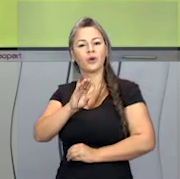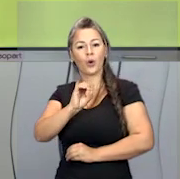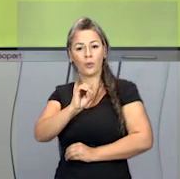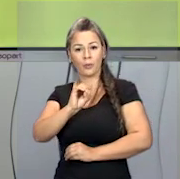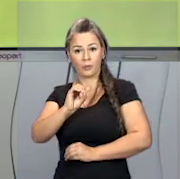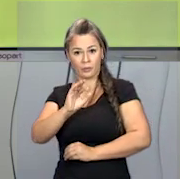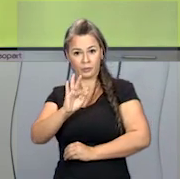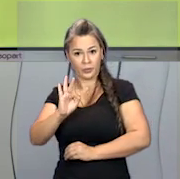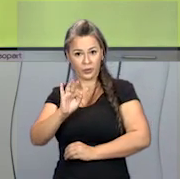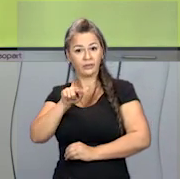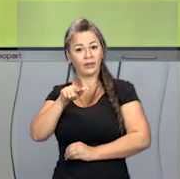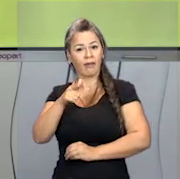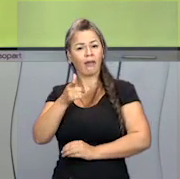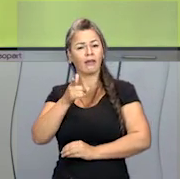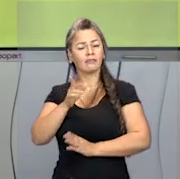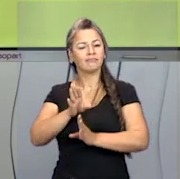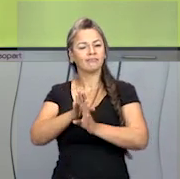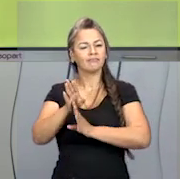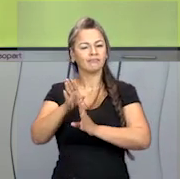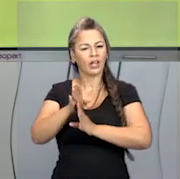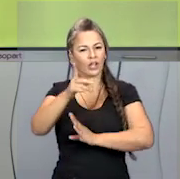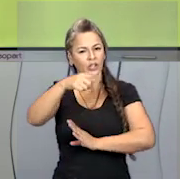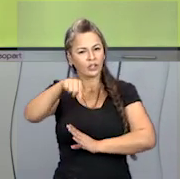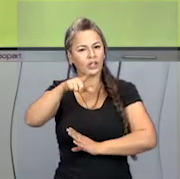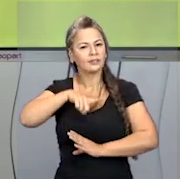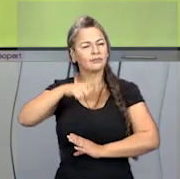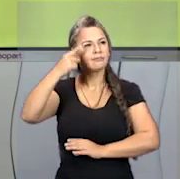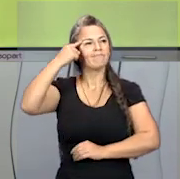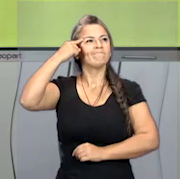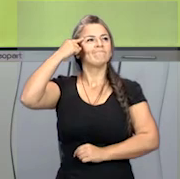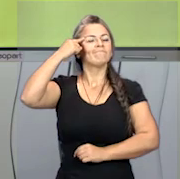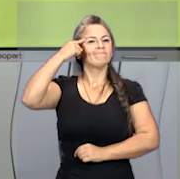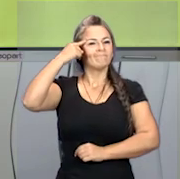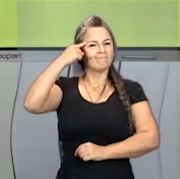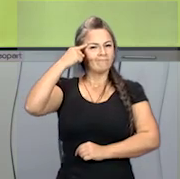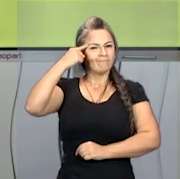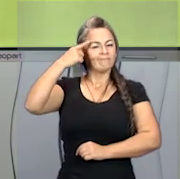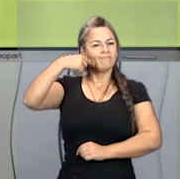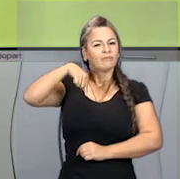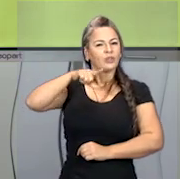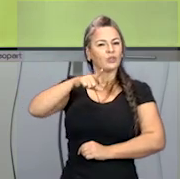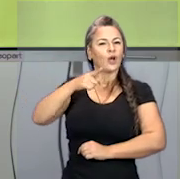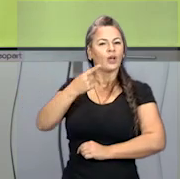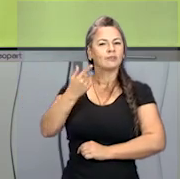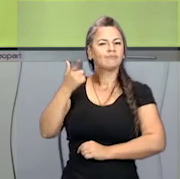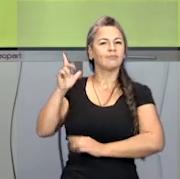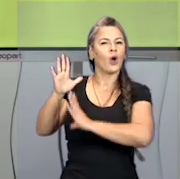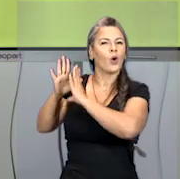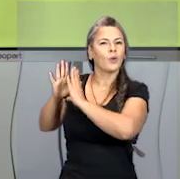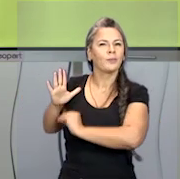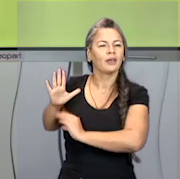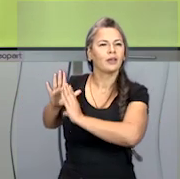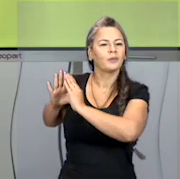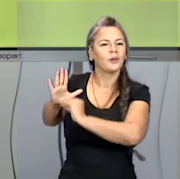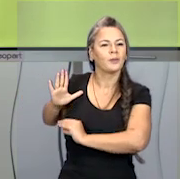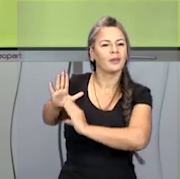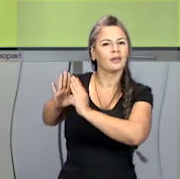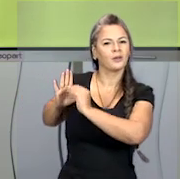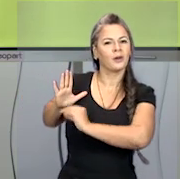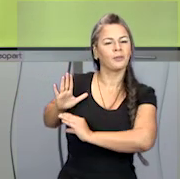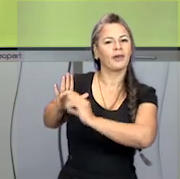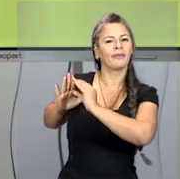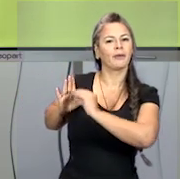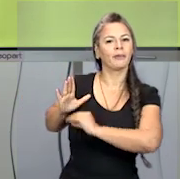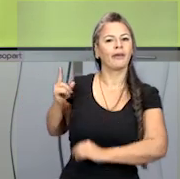que a nossa prática é colonial, nós reproduzimos muitas práticas coloniais até hoje, principalmente no aspecto